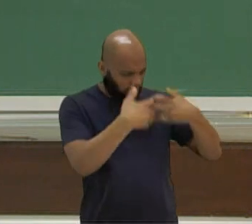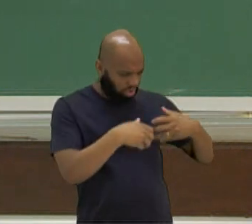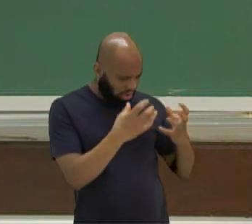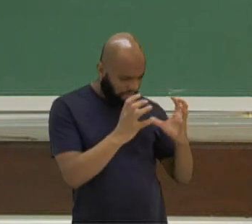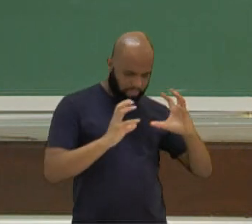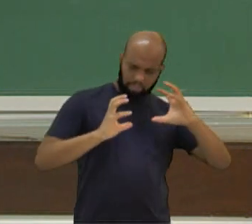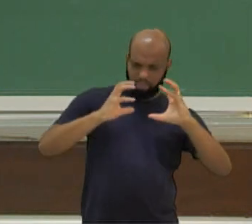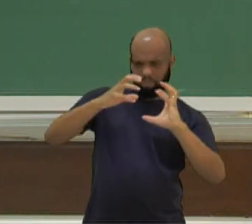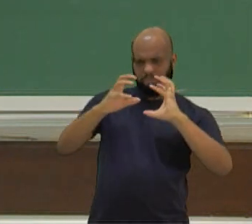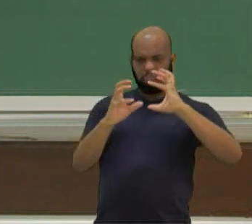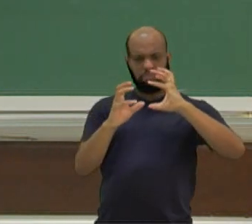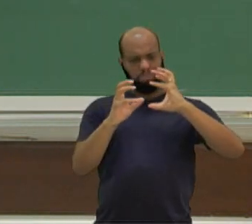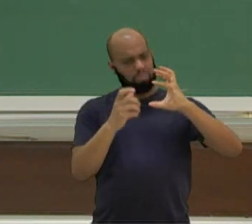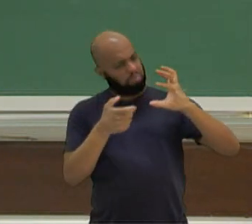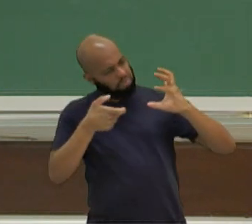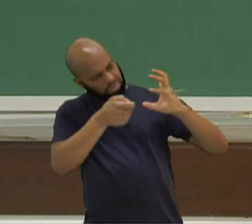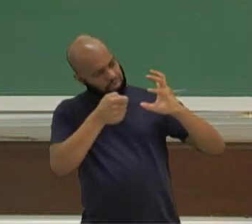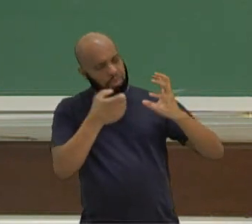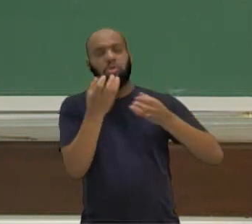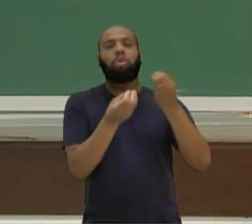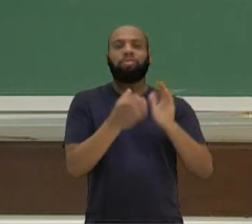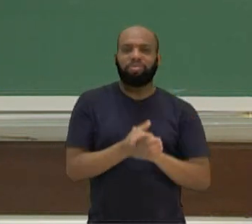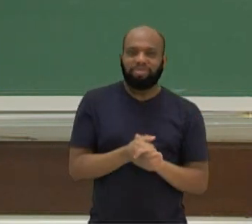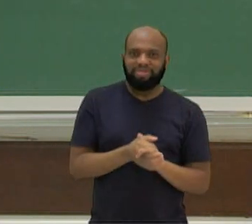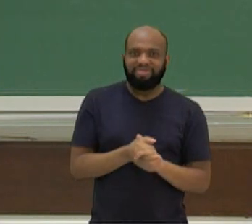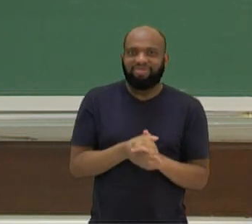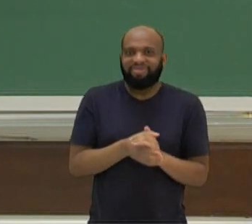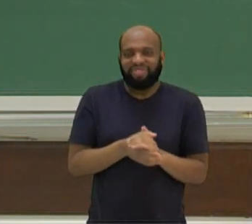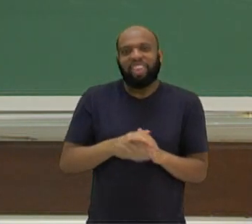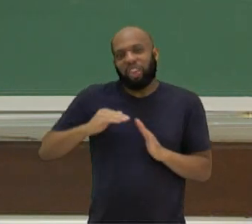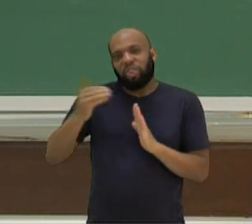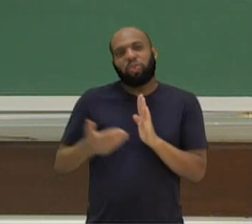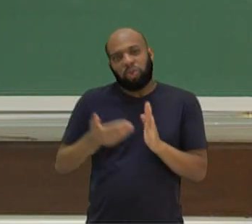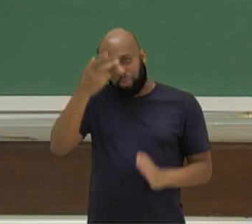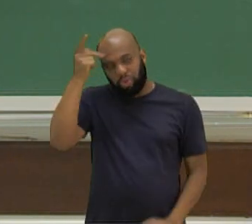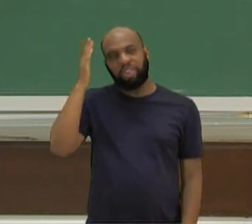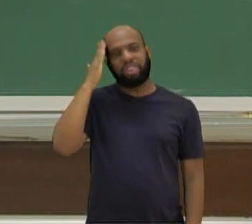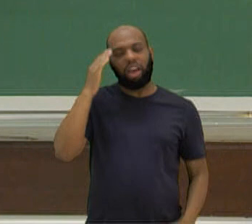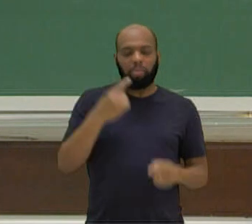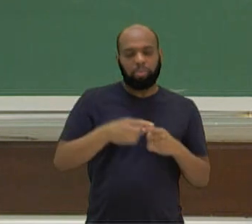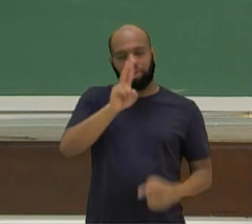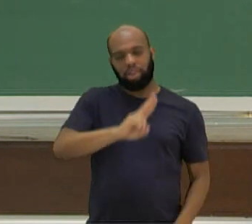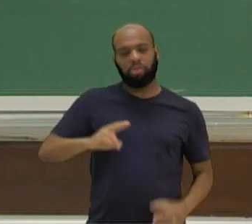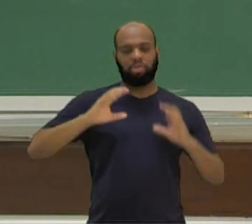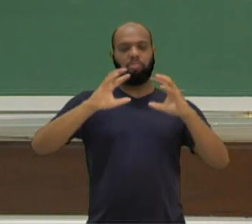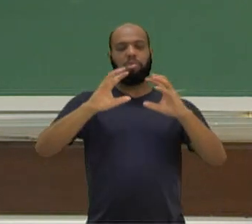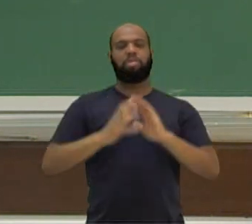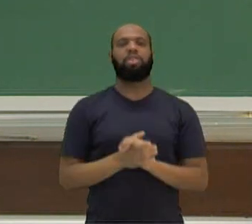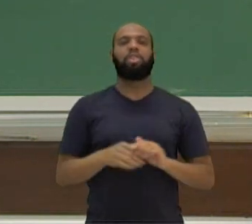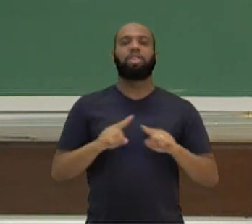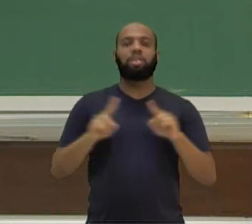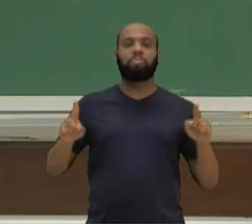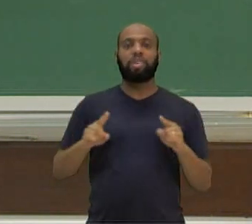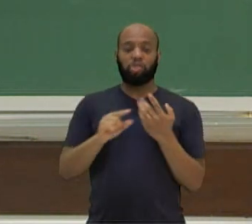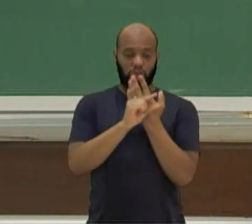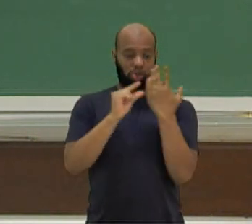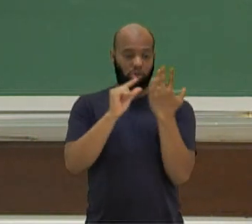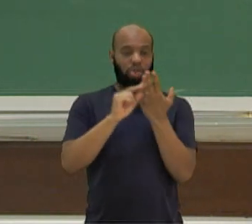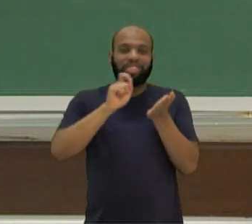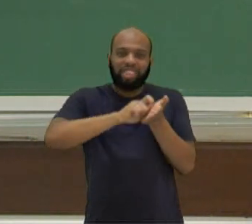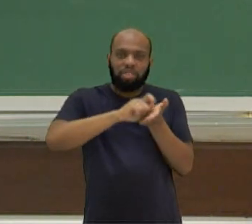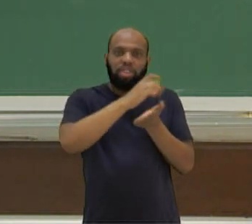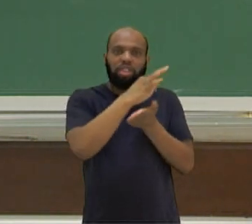que não é muito real, né? Todo mundo sabe para que serve uma bola. Mas, então, o autor vai